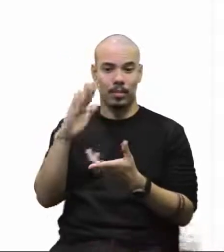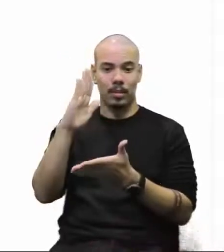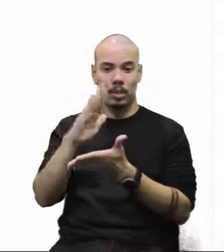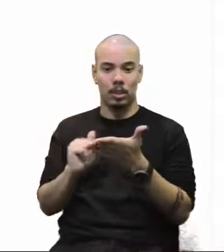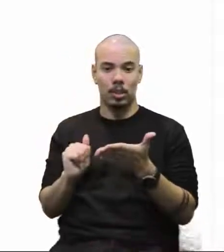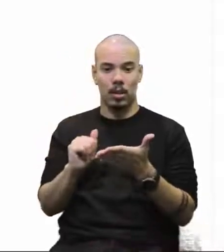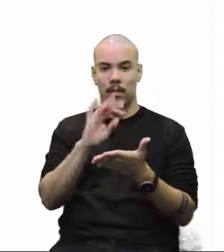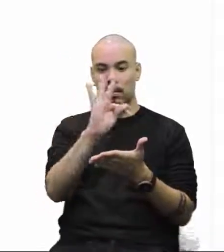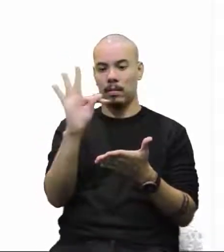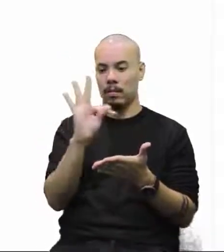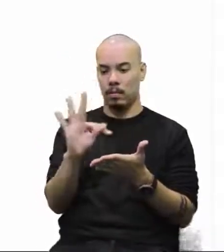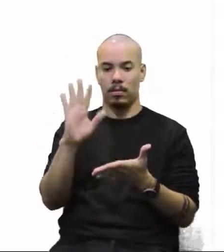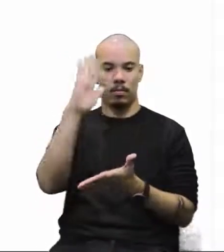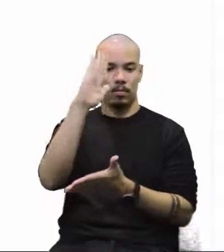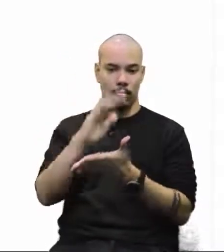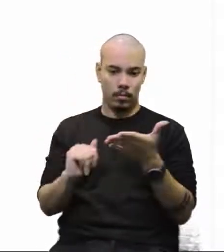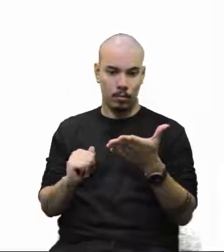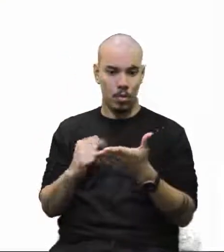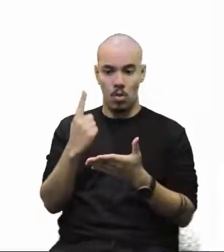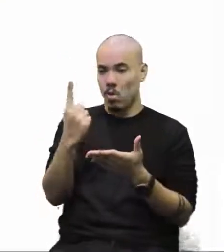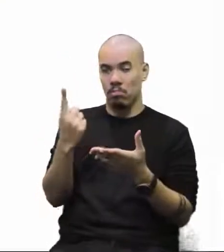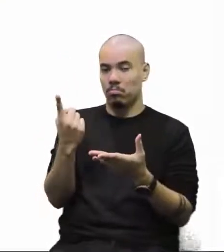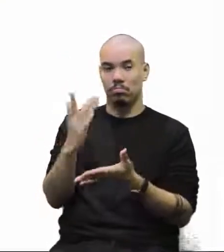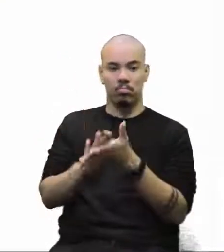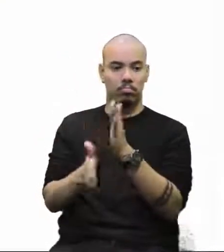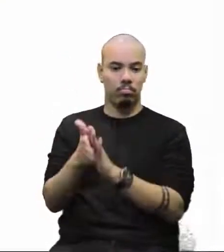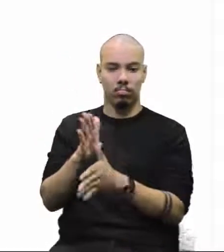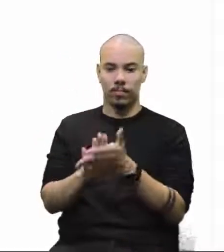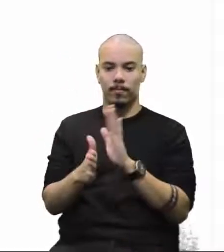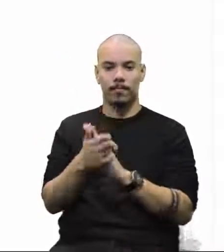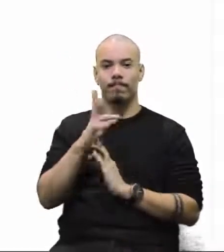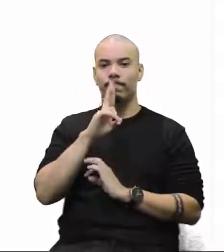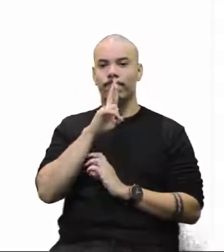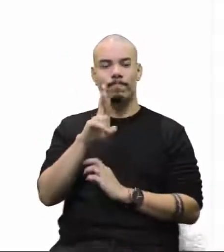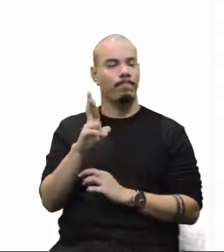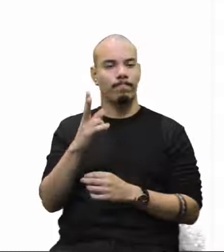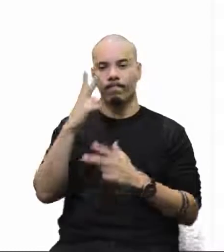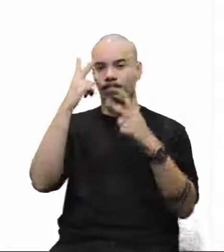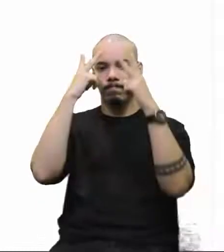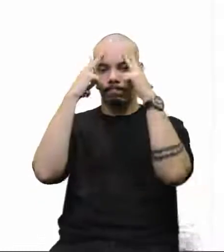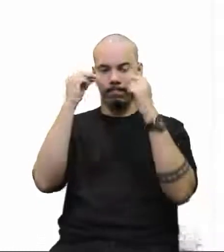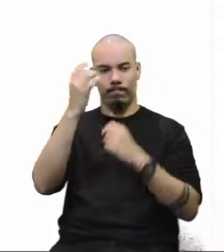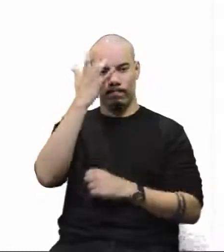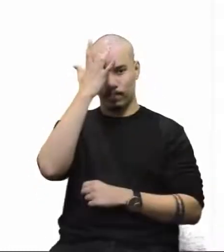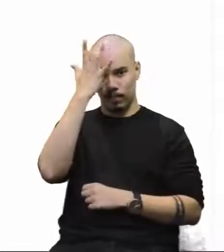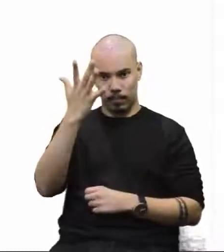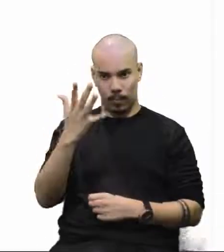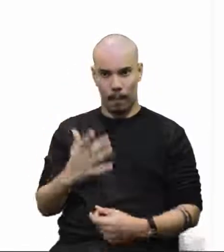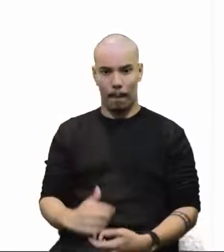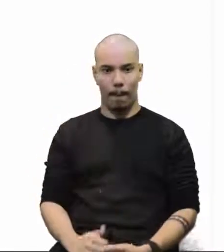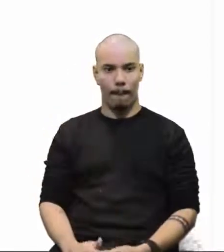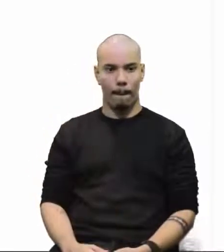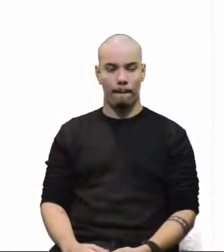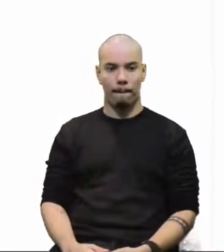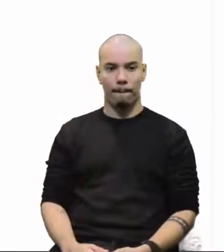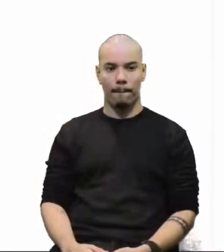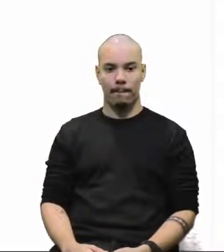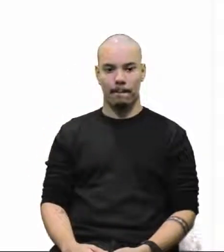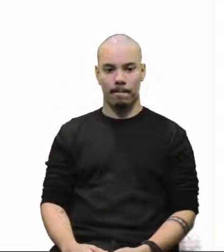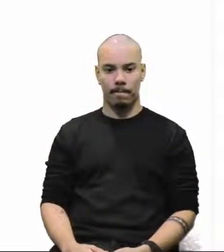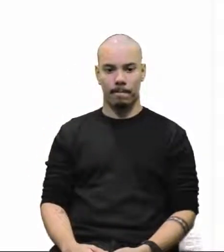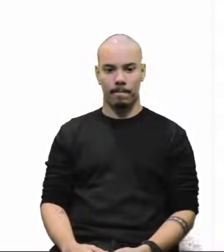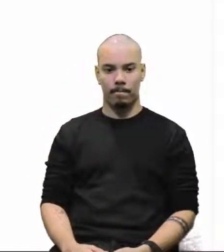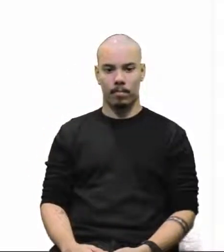π. O 1 não afeta em nada. E o resultado chega aí tranquilamente. Já está